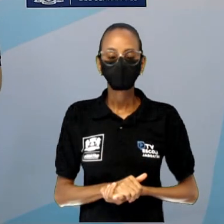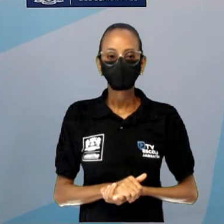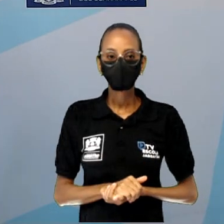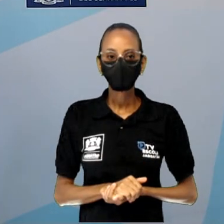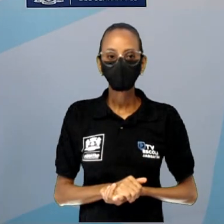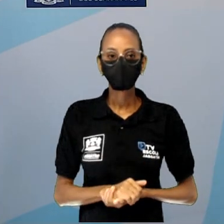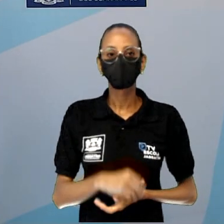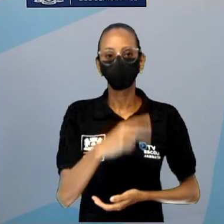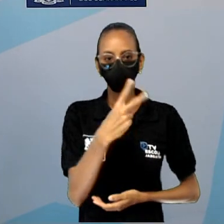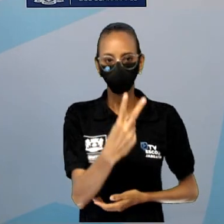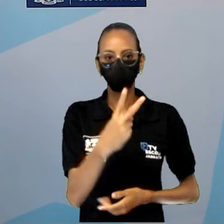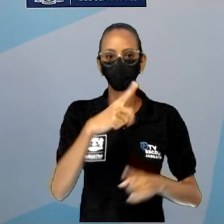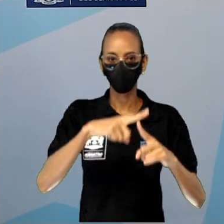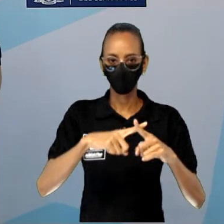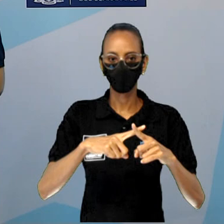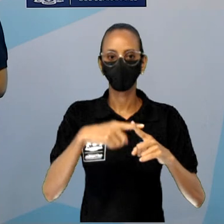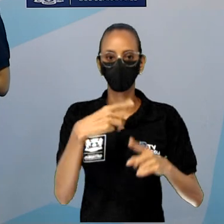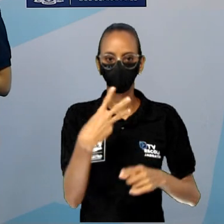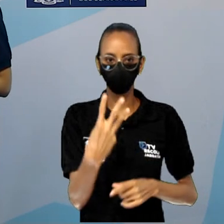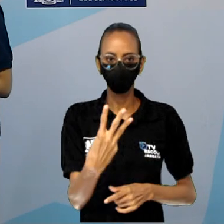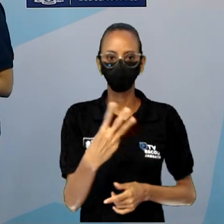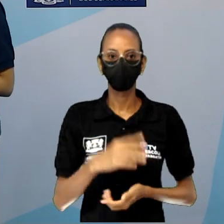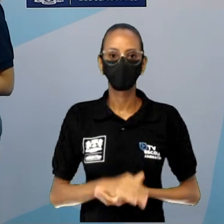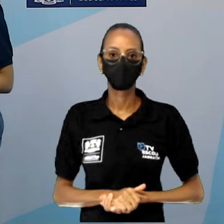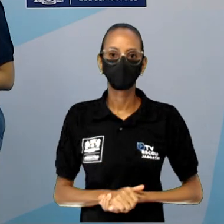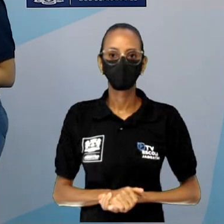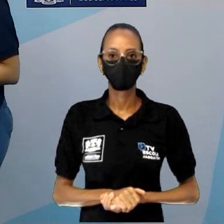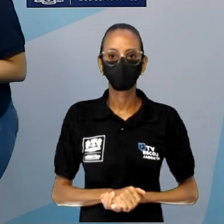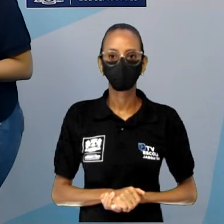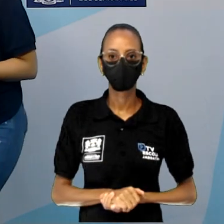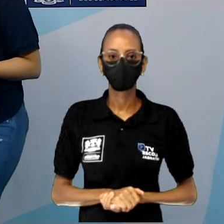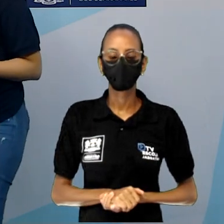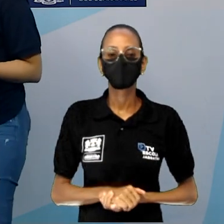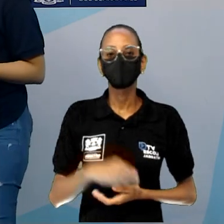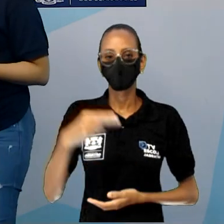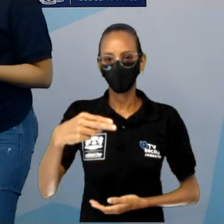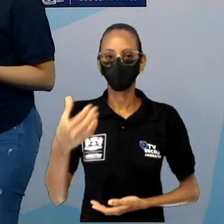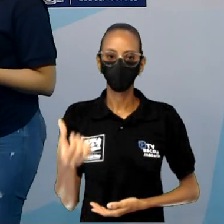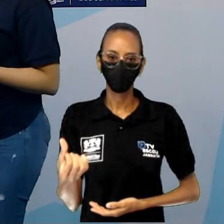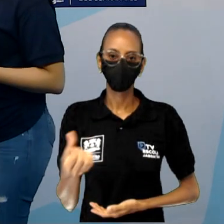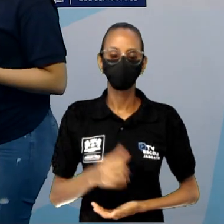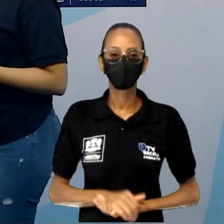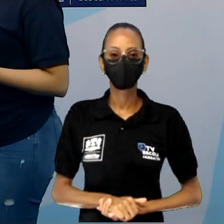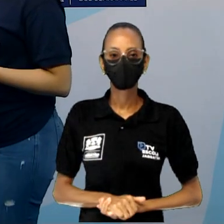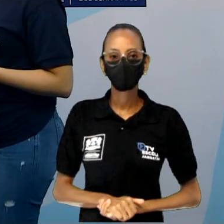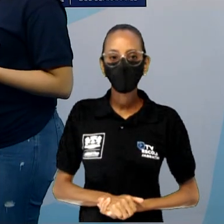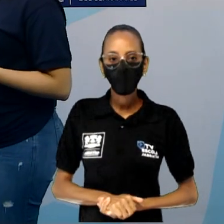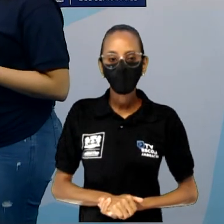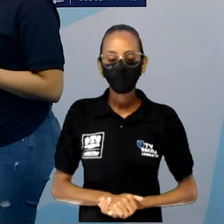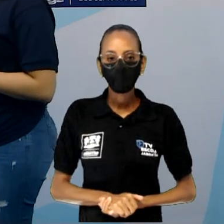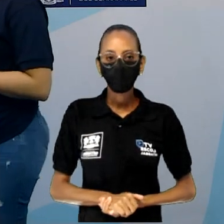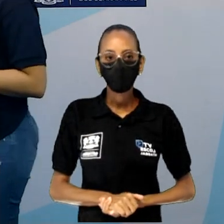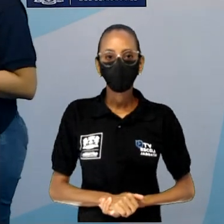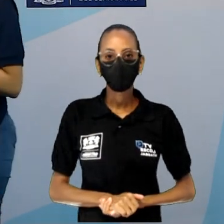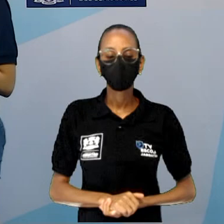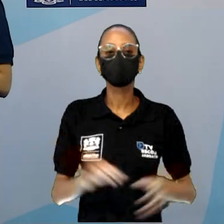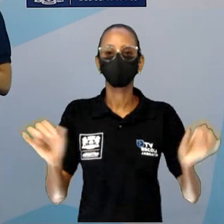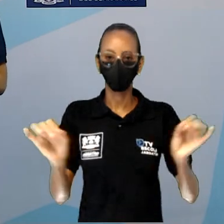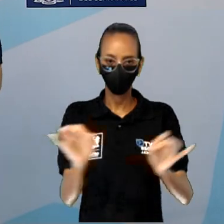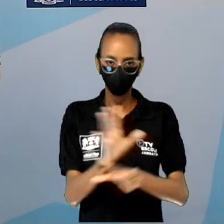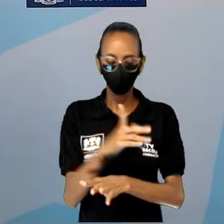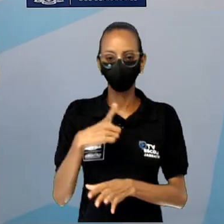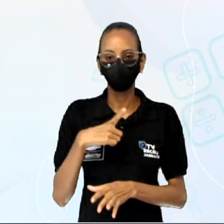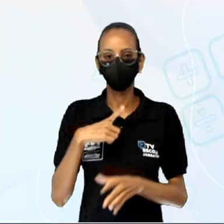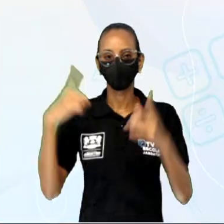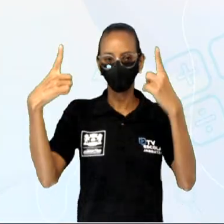teve 2 vezes 3 e a gente vai ter o MDC igual a 6, né? Para terminar aqui, a gente colocou um desafio,